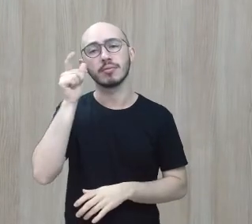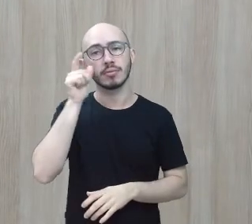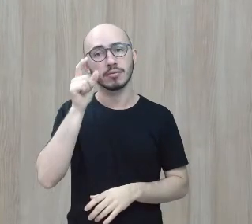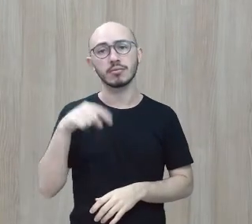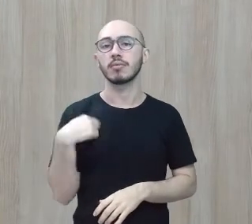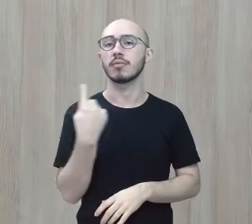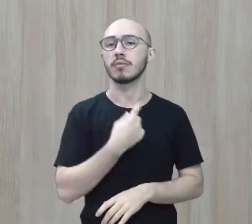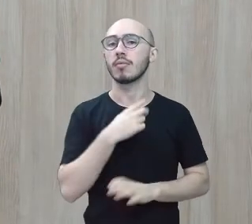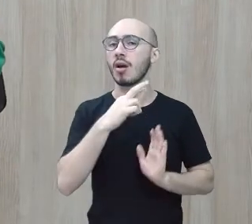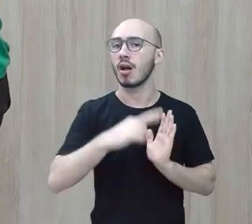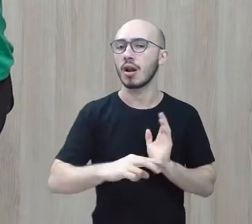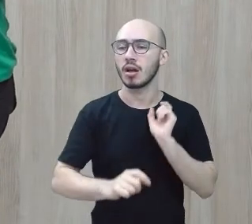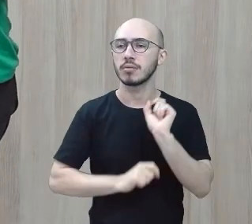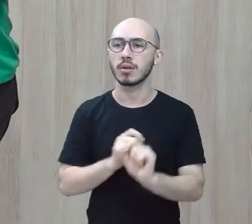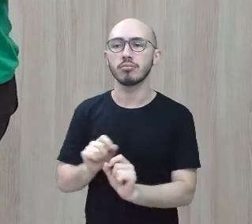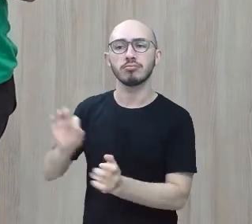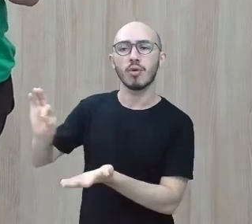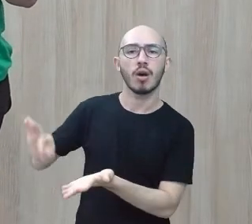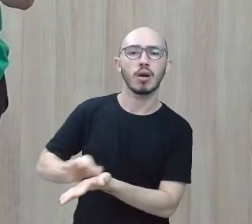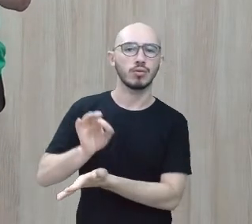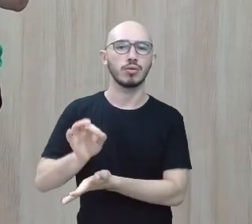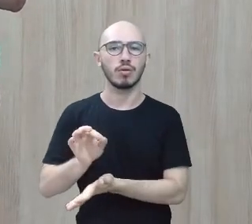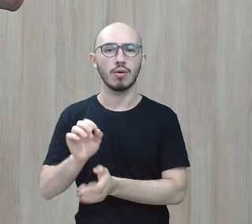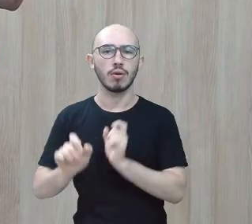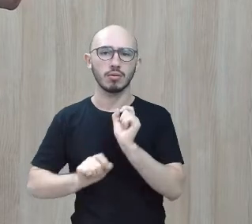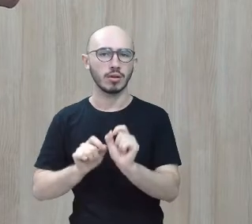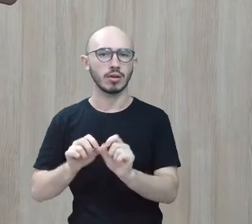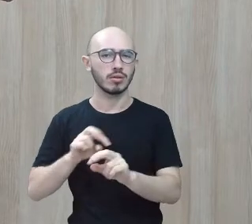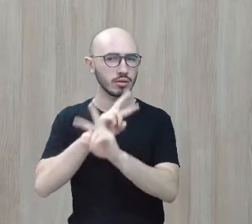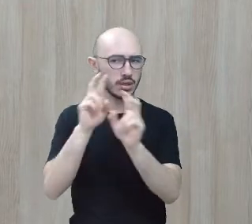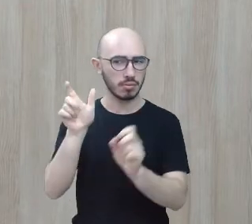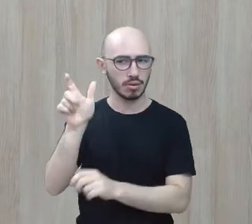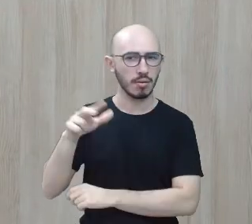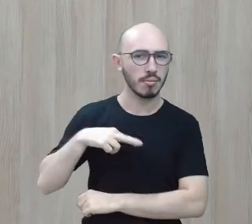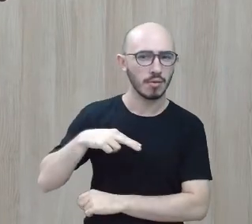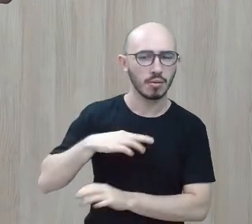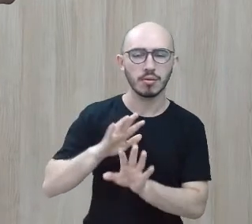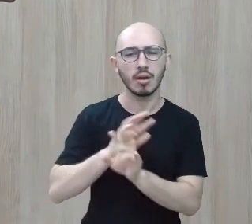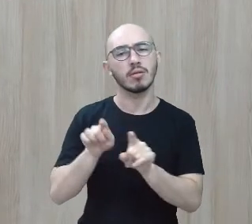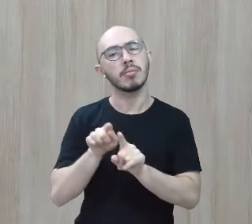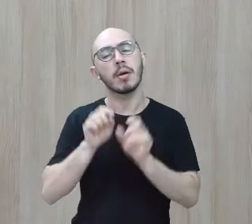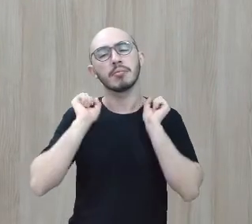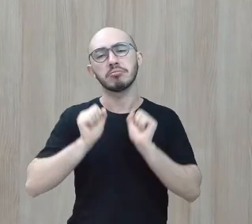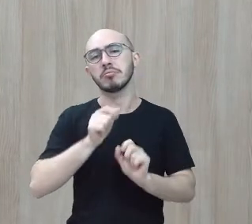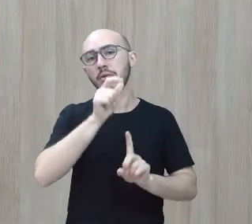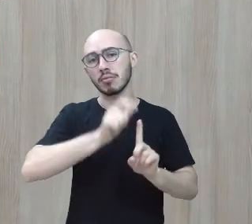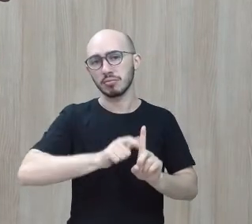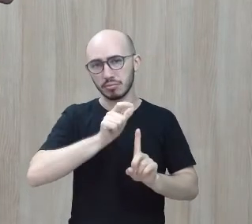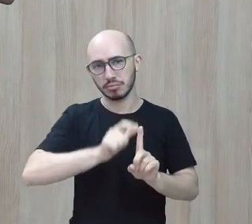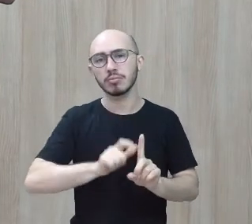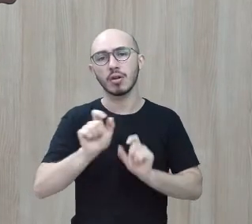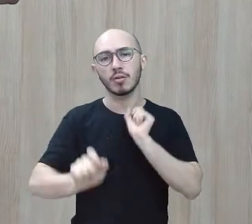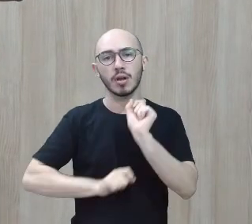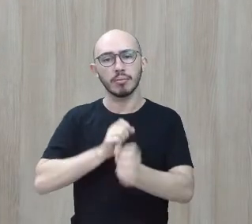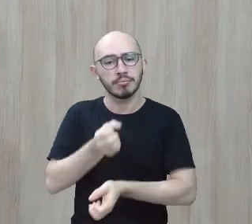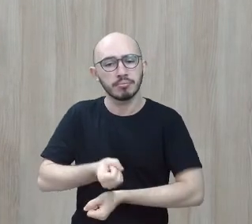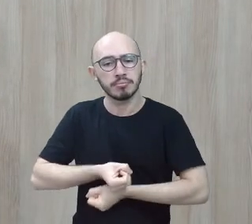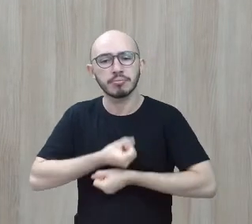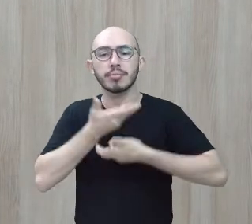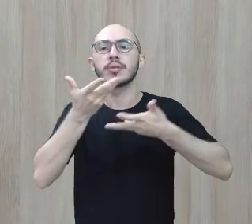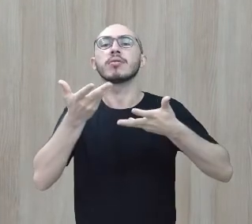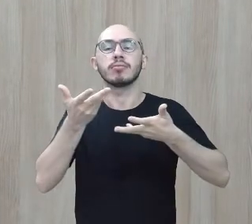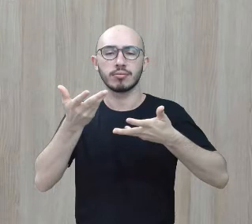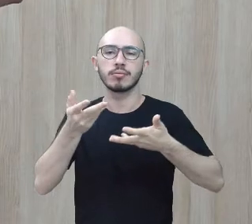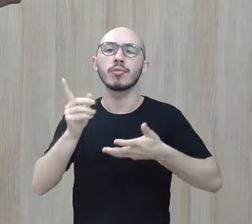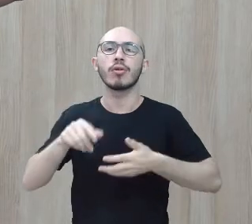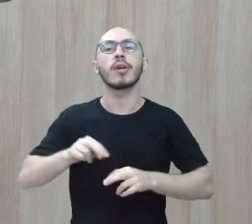lemos, nem sempre o autor ele está se referindo sobre ele. Ele cria um personagem, um eu lírico está falando da